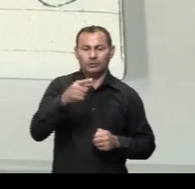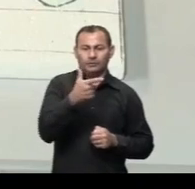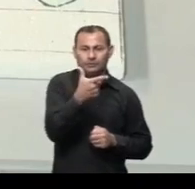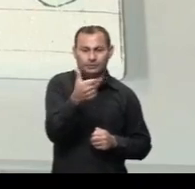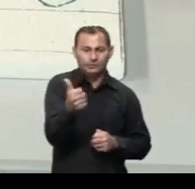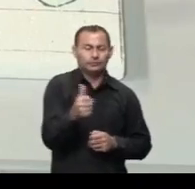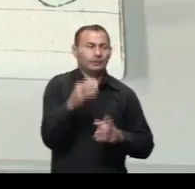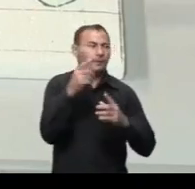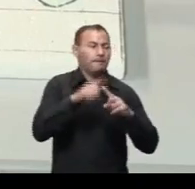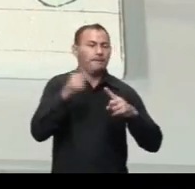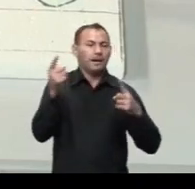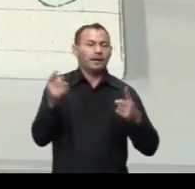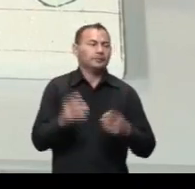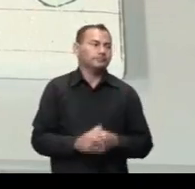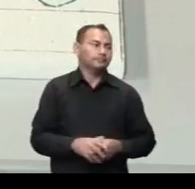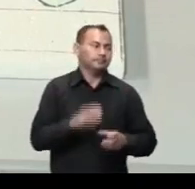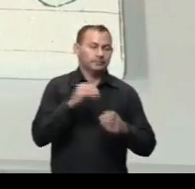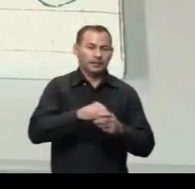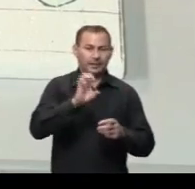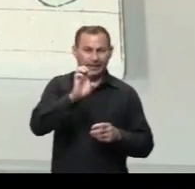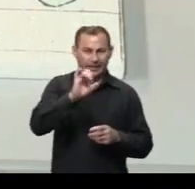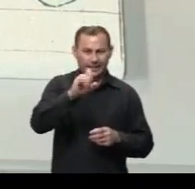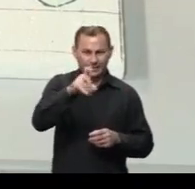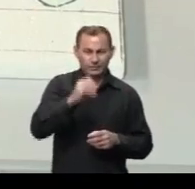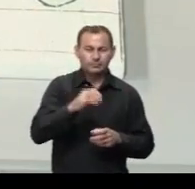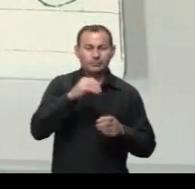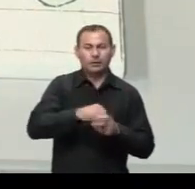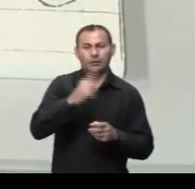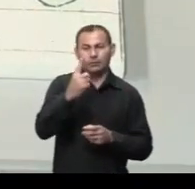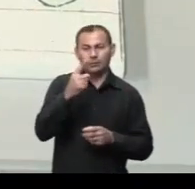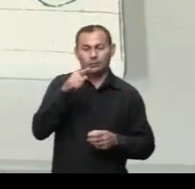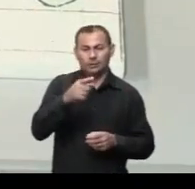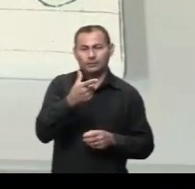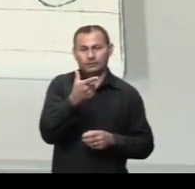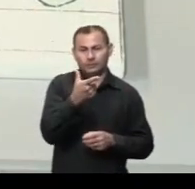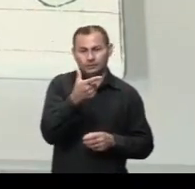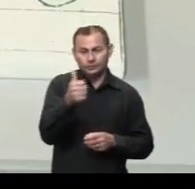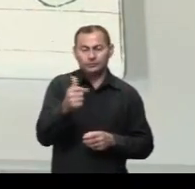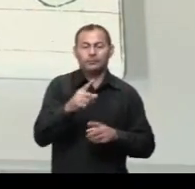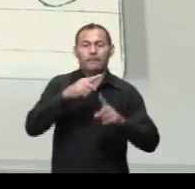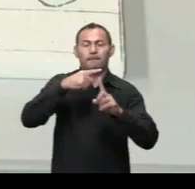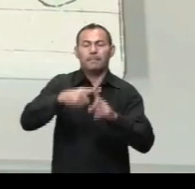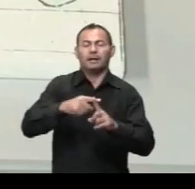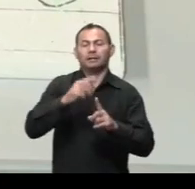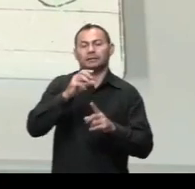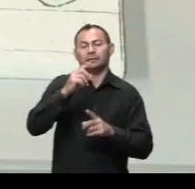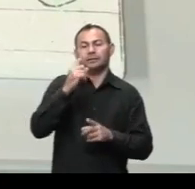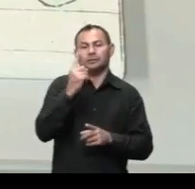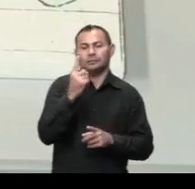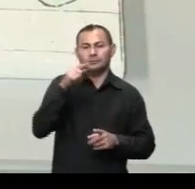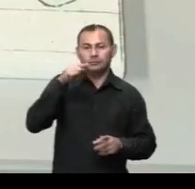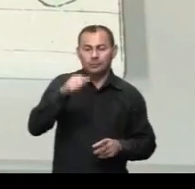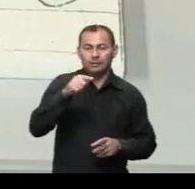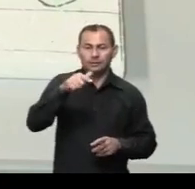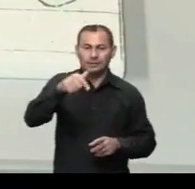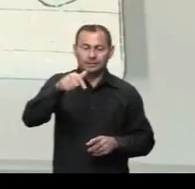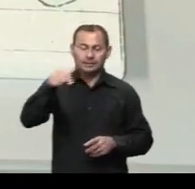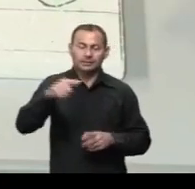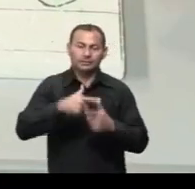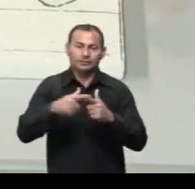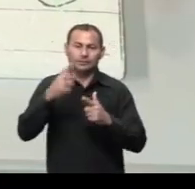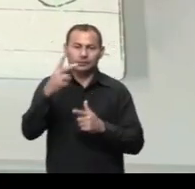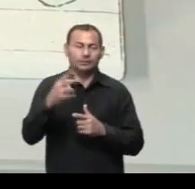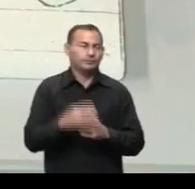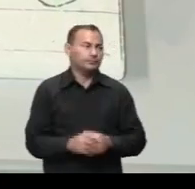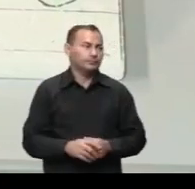1,21. Entretanto, eu não peguei o eixo, então 1,21 mais 0,77 dividido por